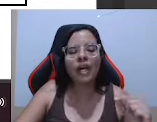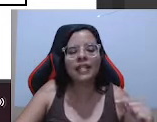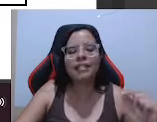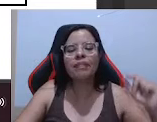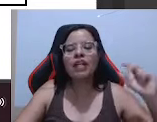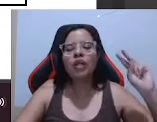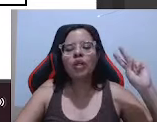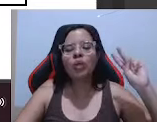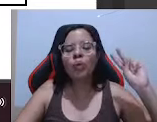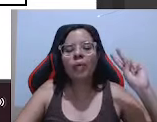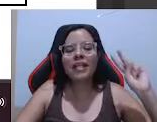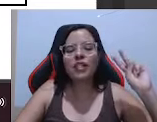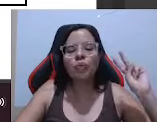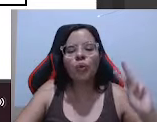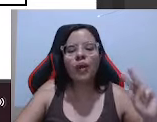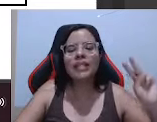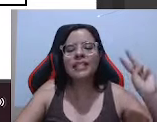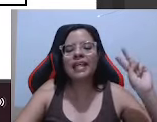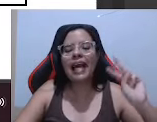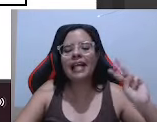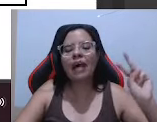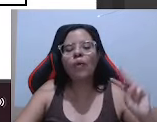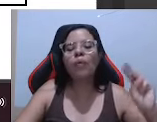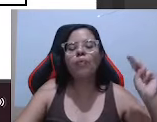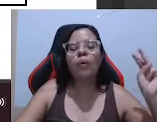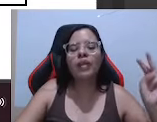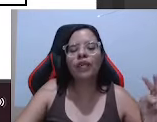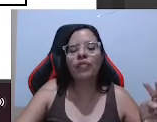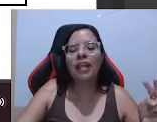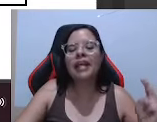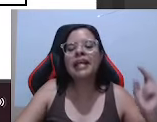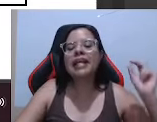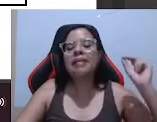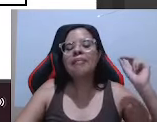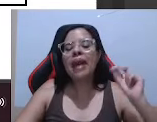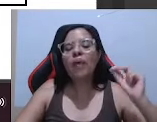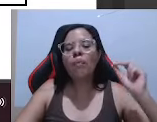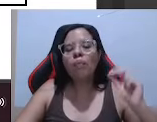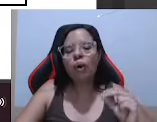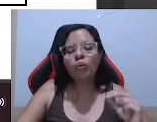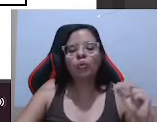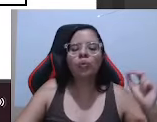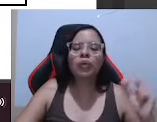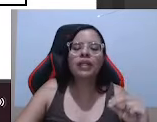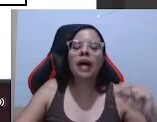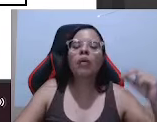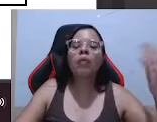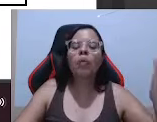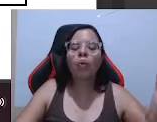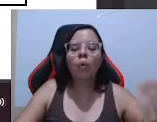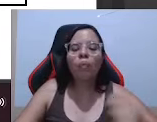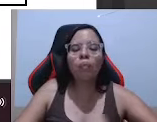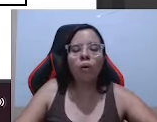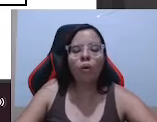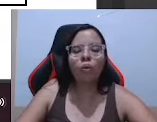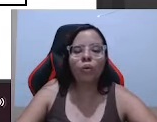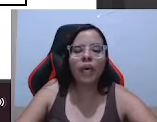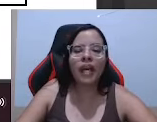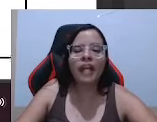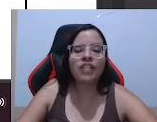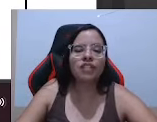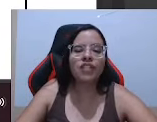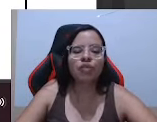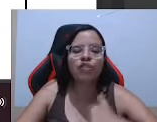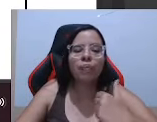300 horas, no máximo 2, cada um podendo valer meio ponto. No total, um